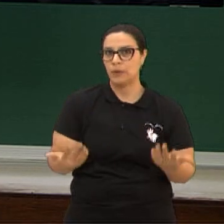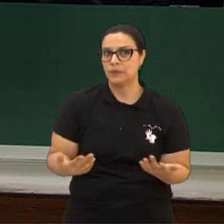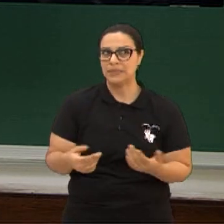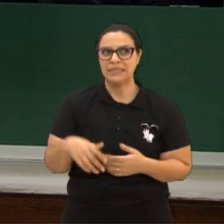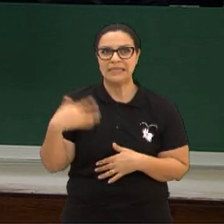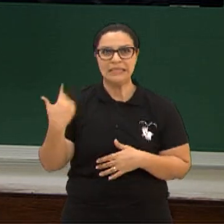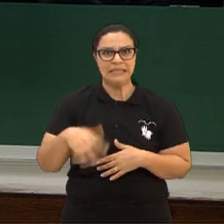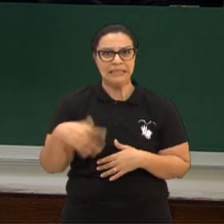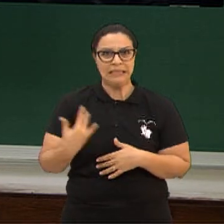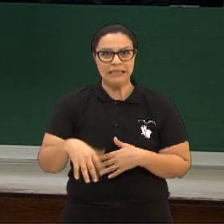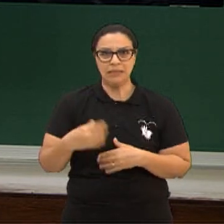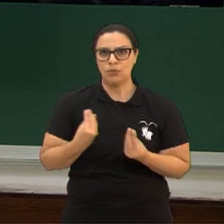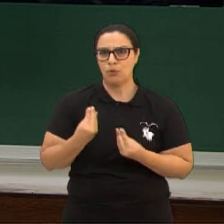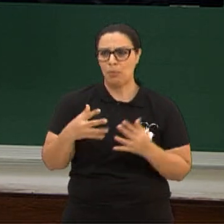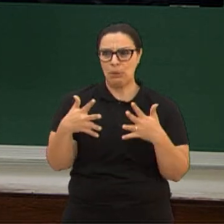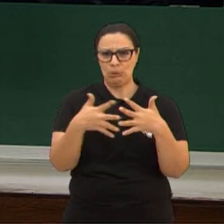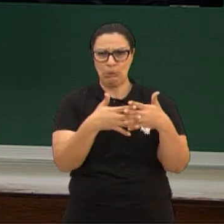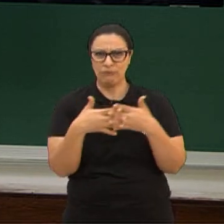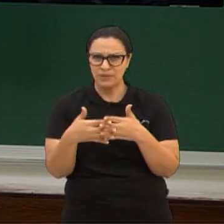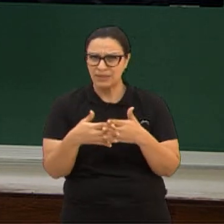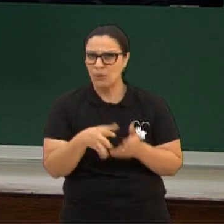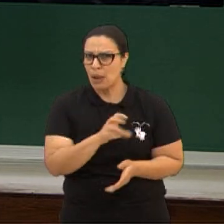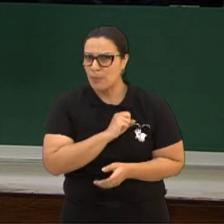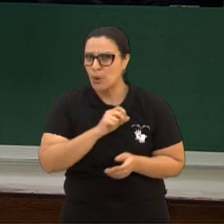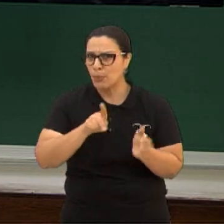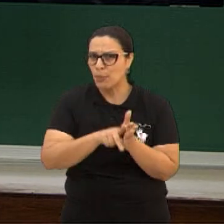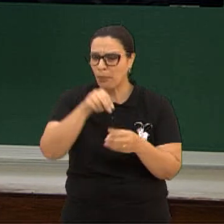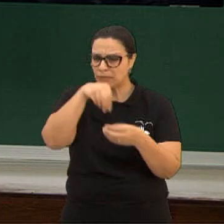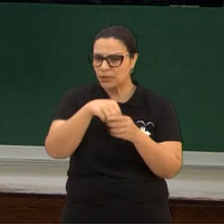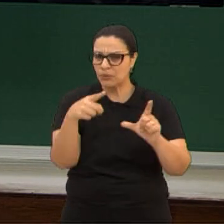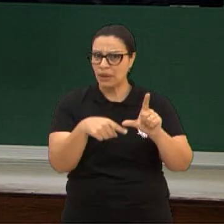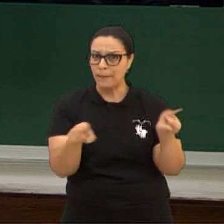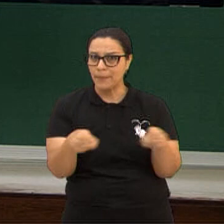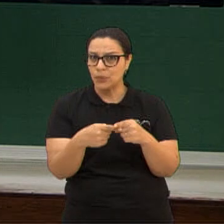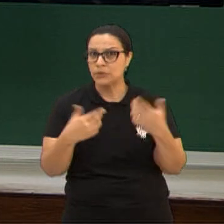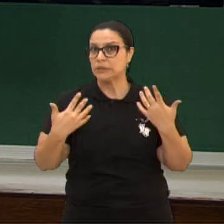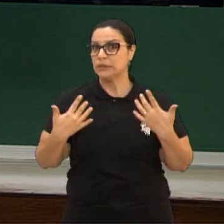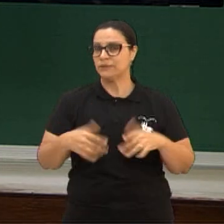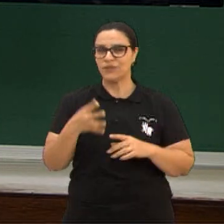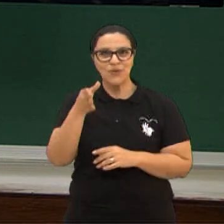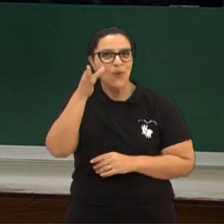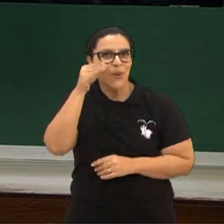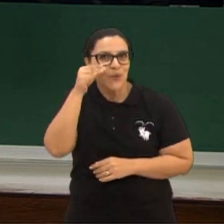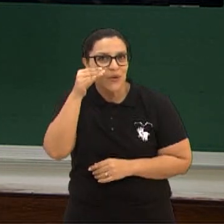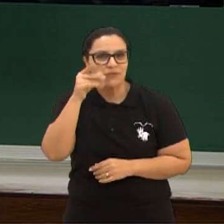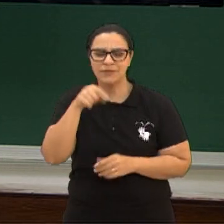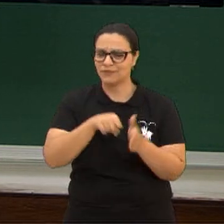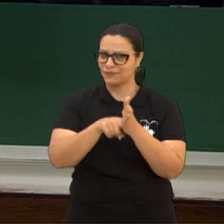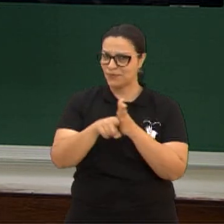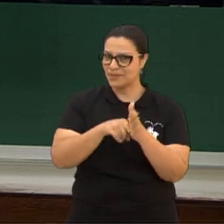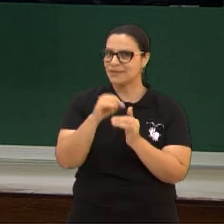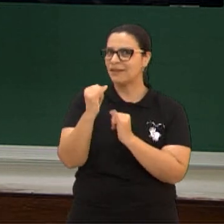Ai, então é uma confusão amorosa essa música? Estão curiosos? Vocês vão